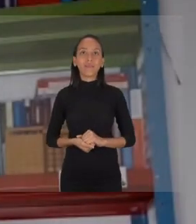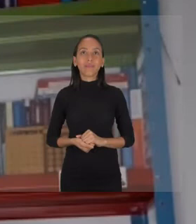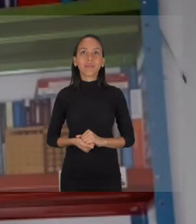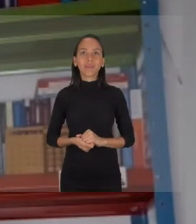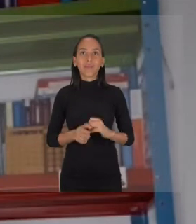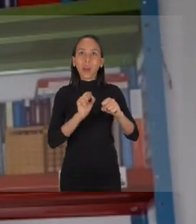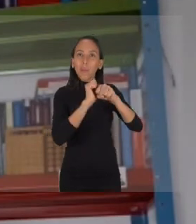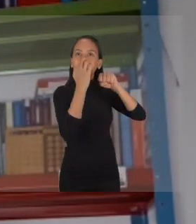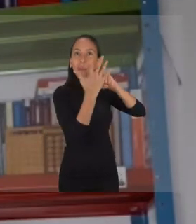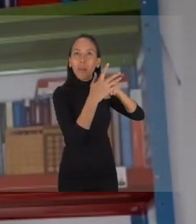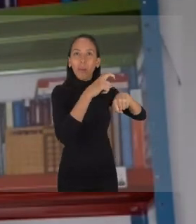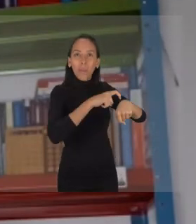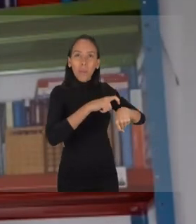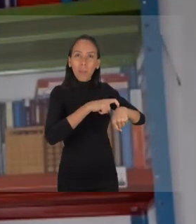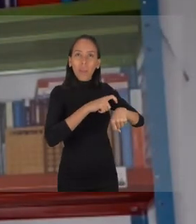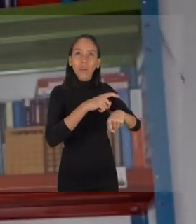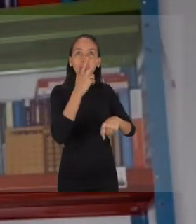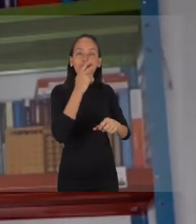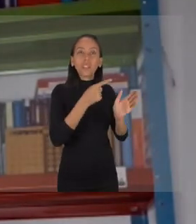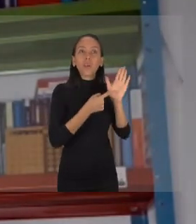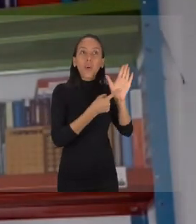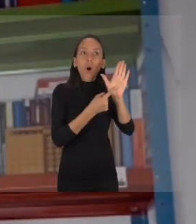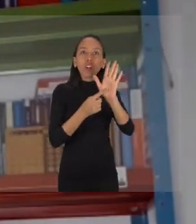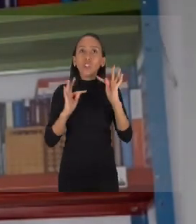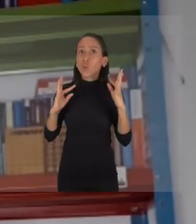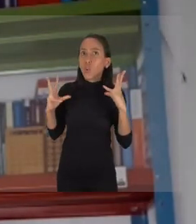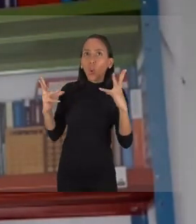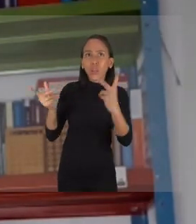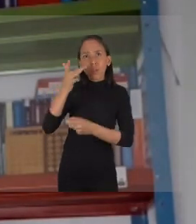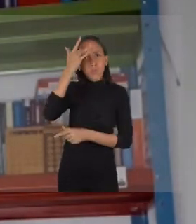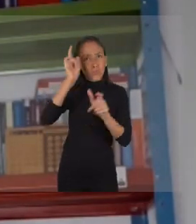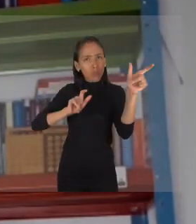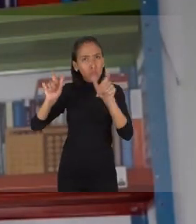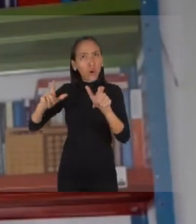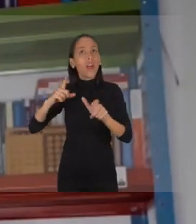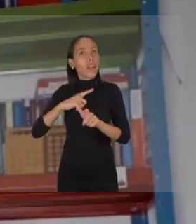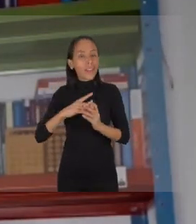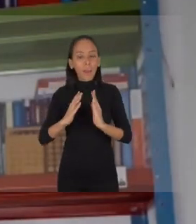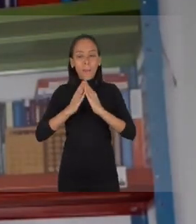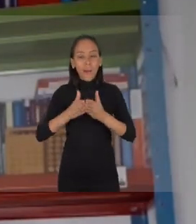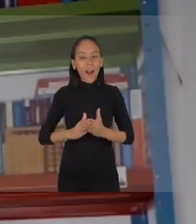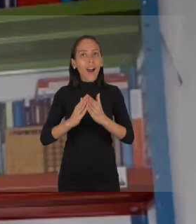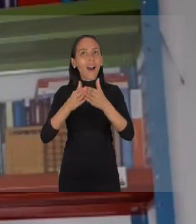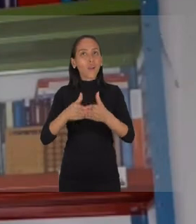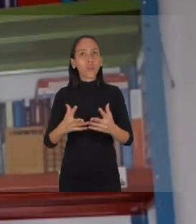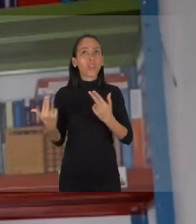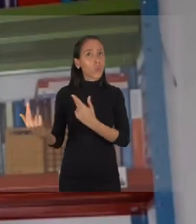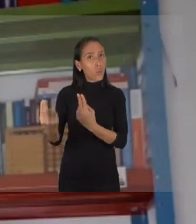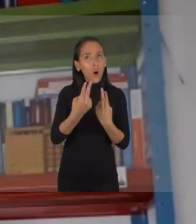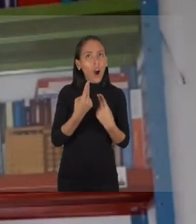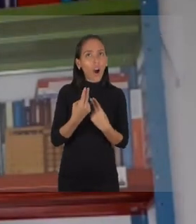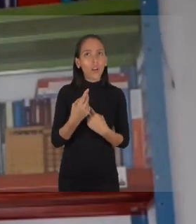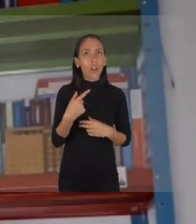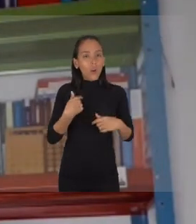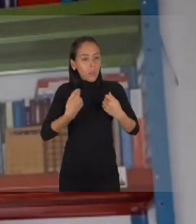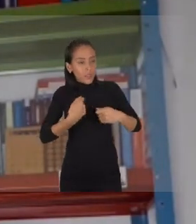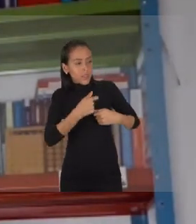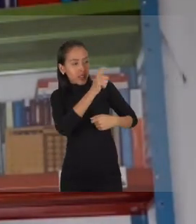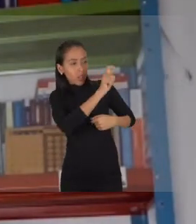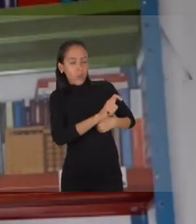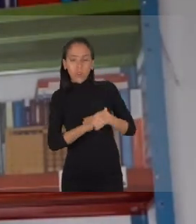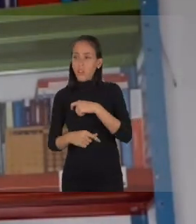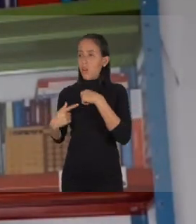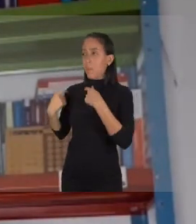para mostrar que todos nós estamos no mesmo barco, para que todos nós precisamos de que um precisa do outro, e que ninguém está sozinho,